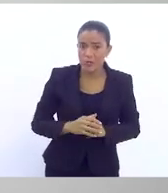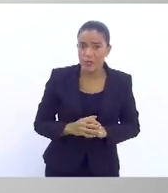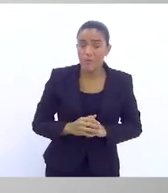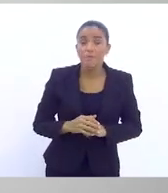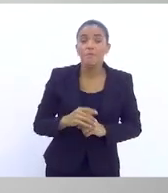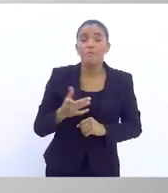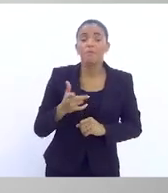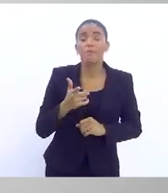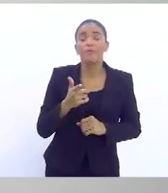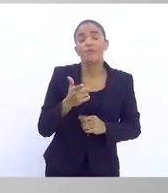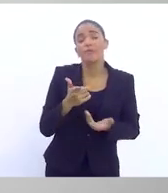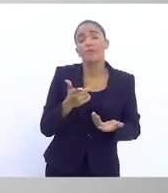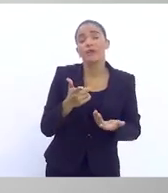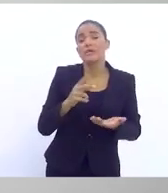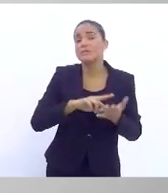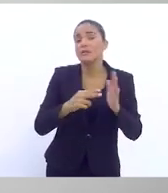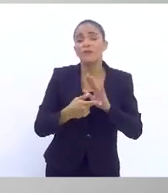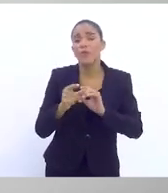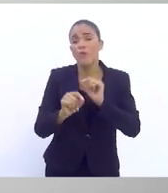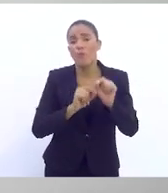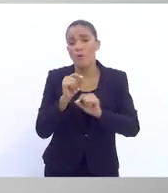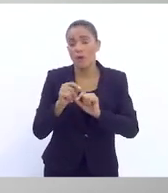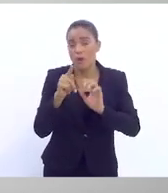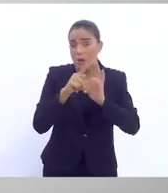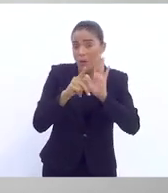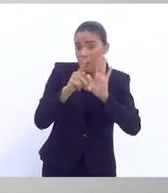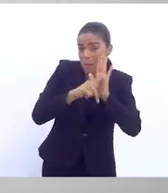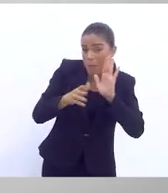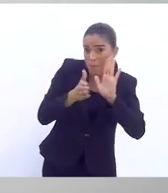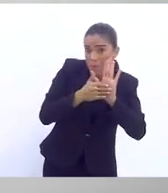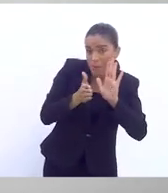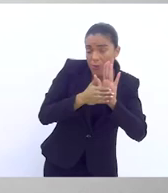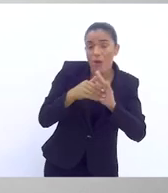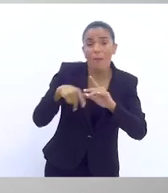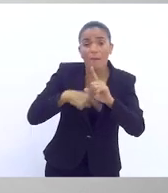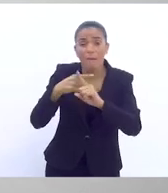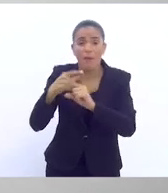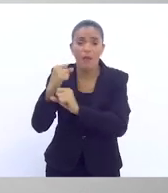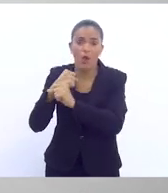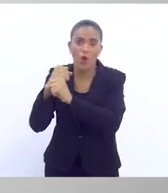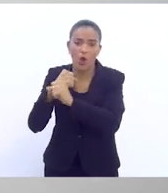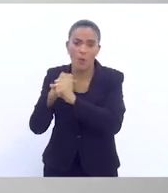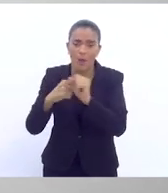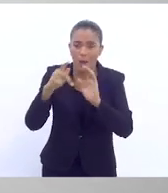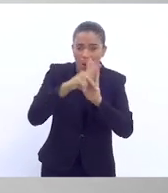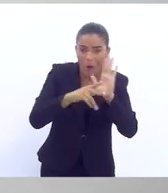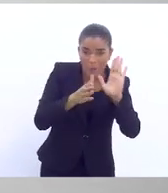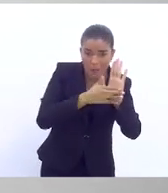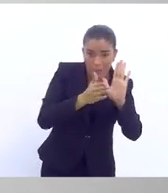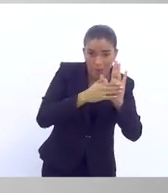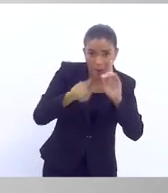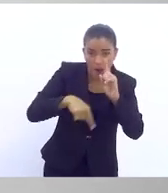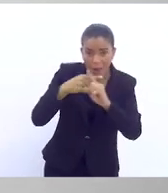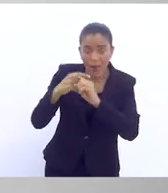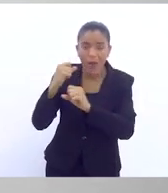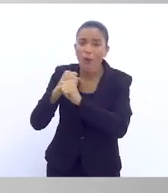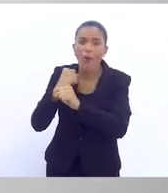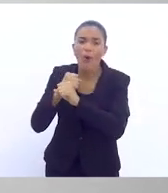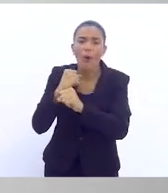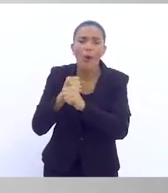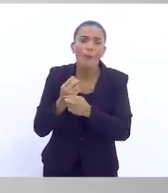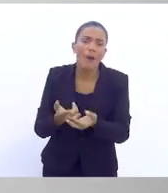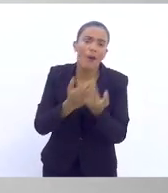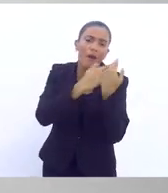significa projeto e obra e projeto e obra é tarefa